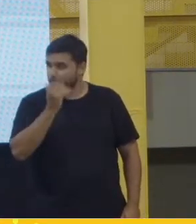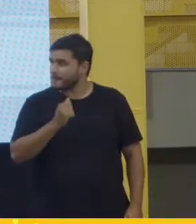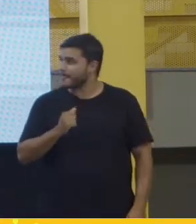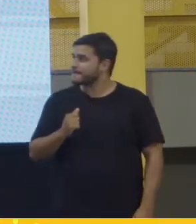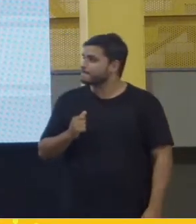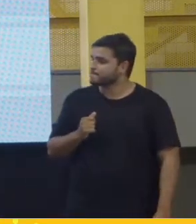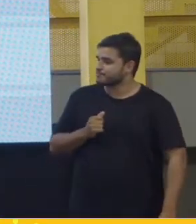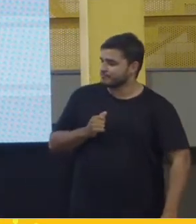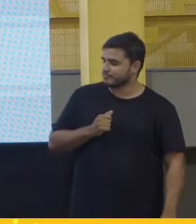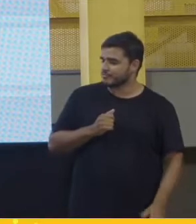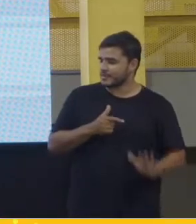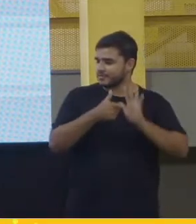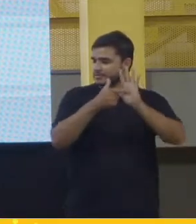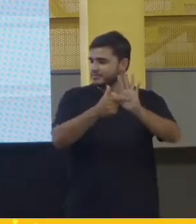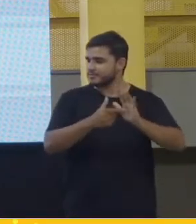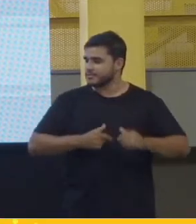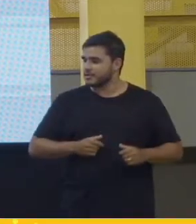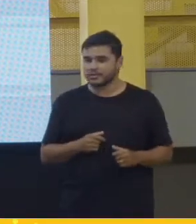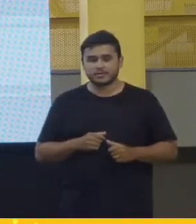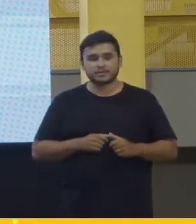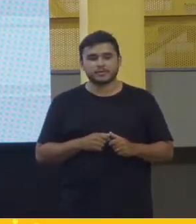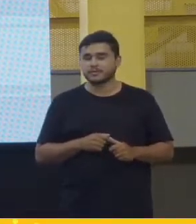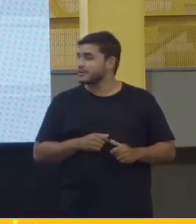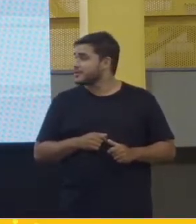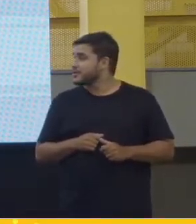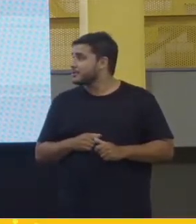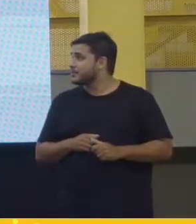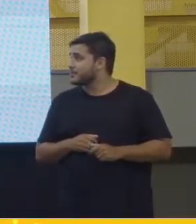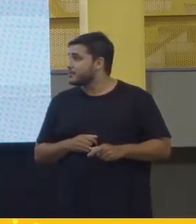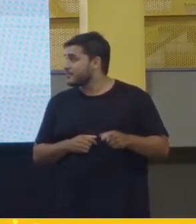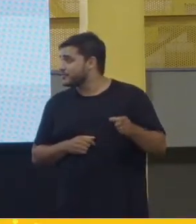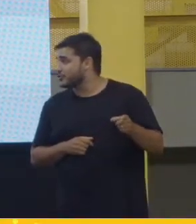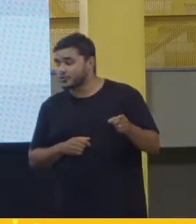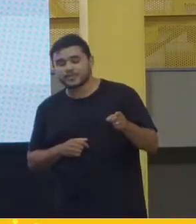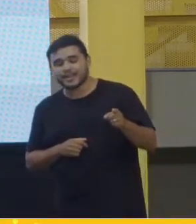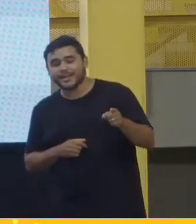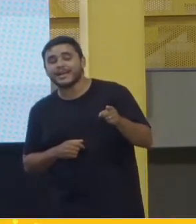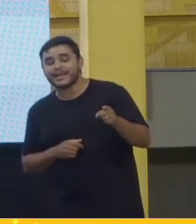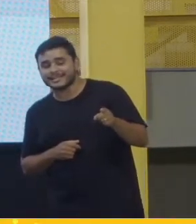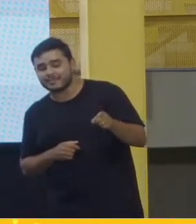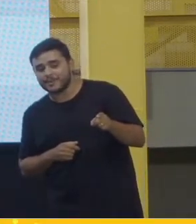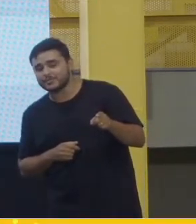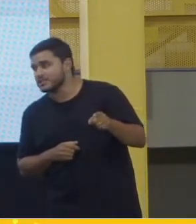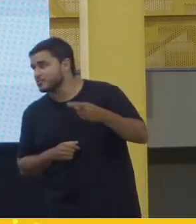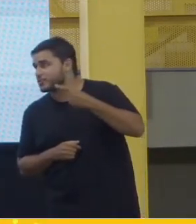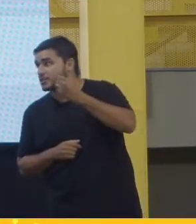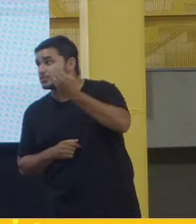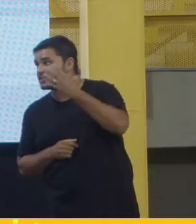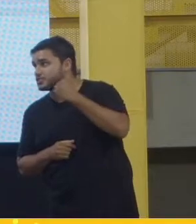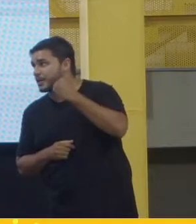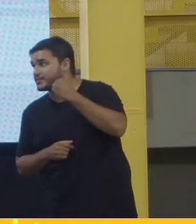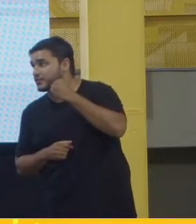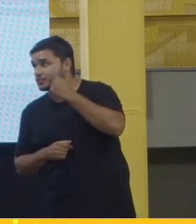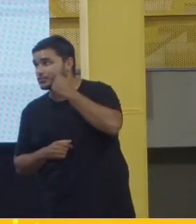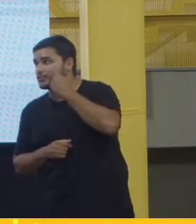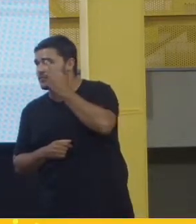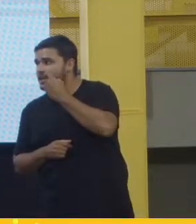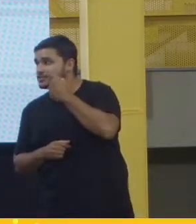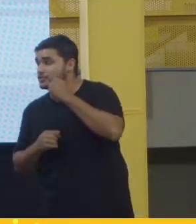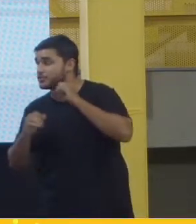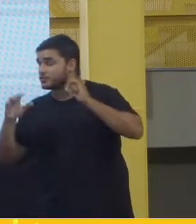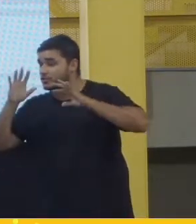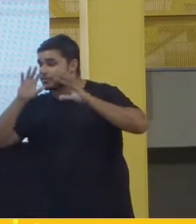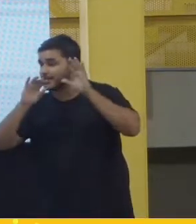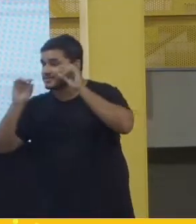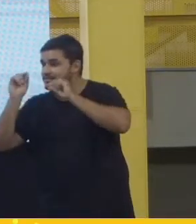a formação das cores. Depois a gente vê mais. Diga, meu anjo. Perguntando por que quando a gente bate forte com